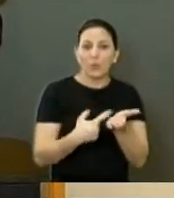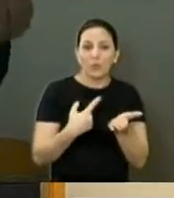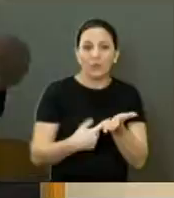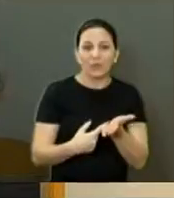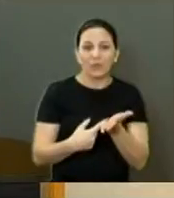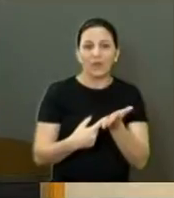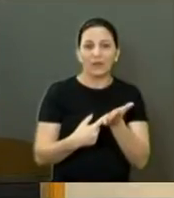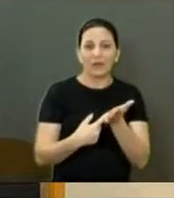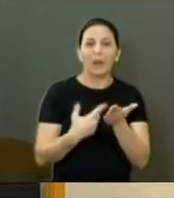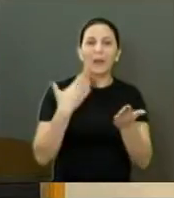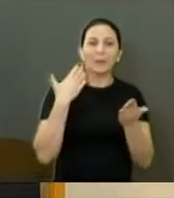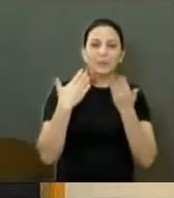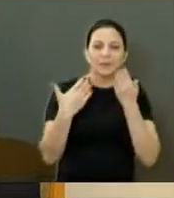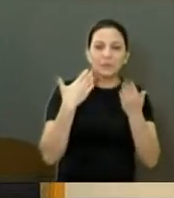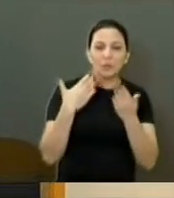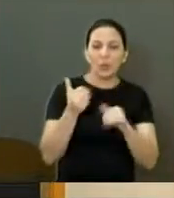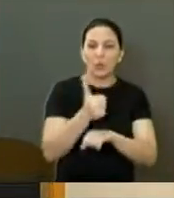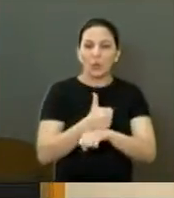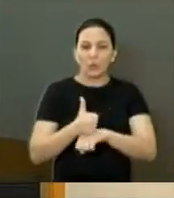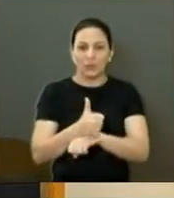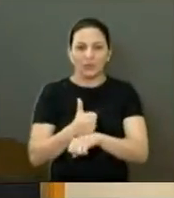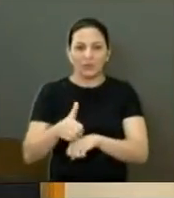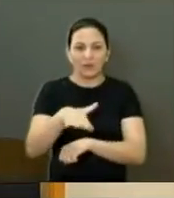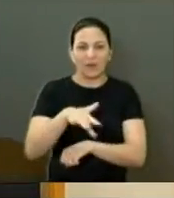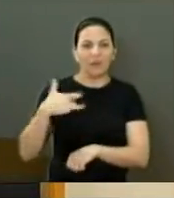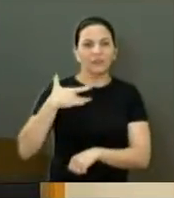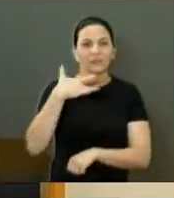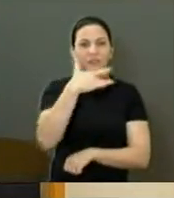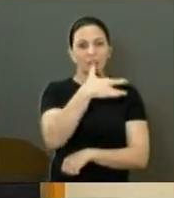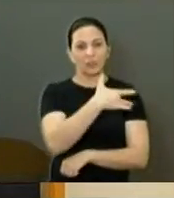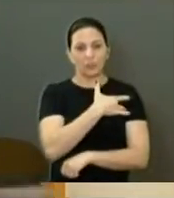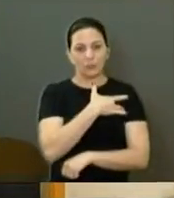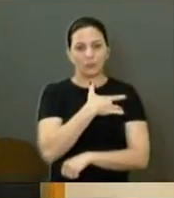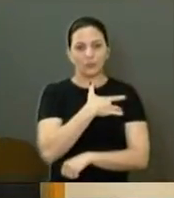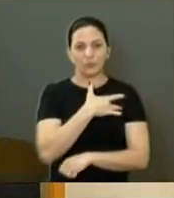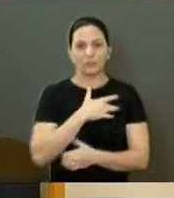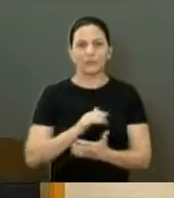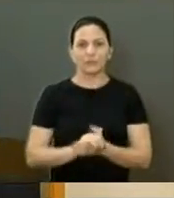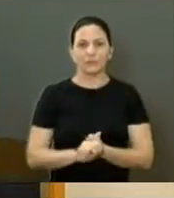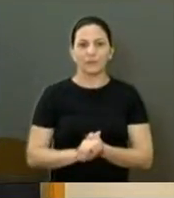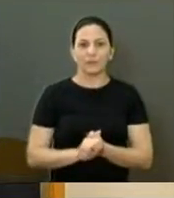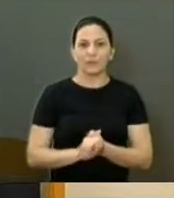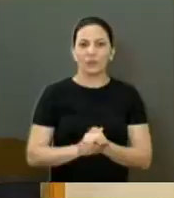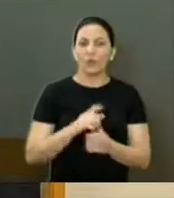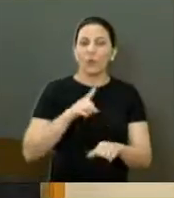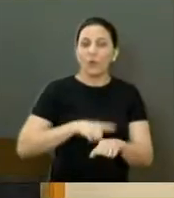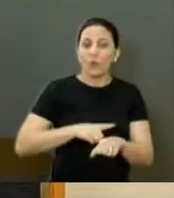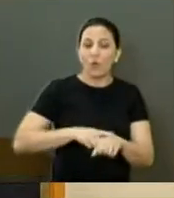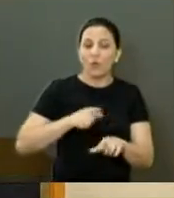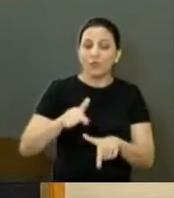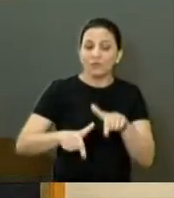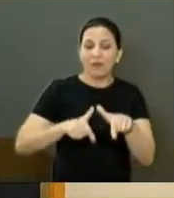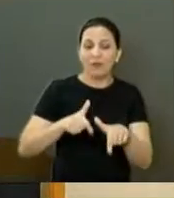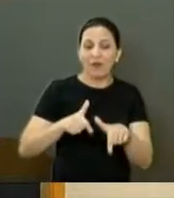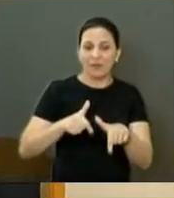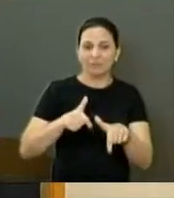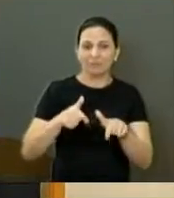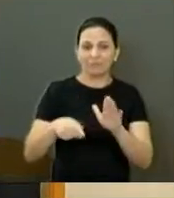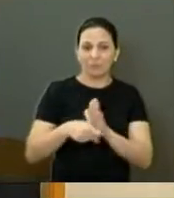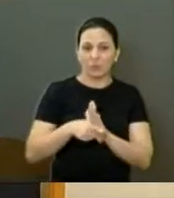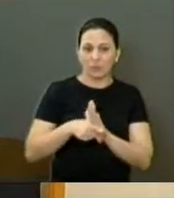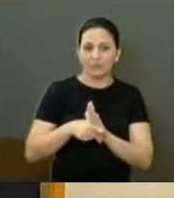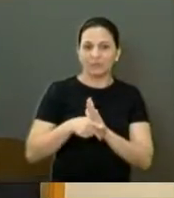com psicólogos, com profissionais da área de saúde, com o horário de trabalho. Então, pedimos aí